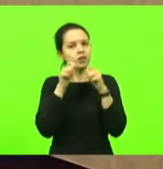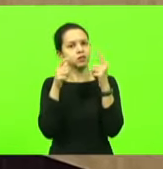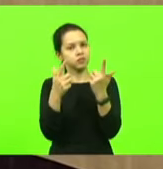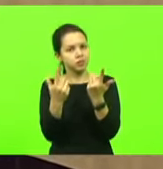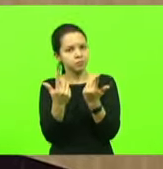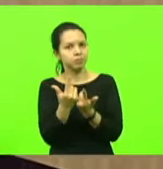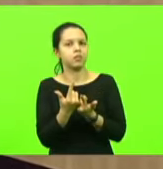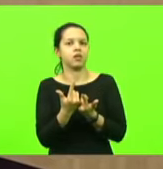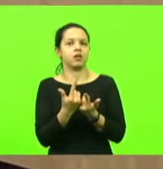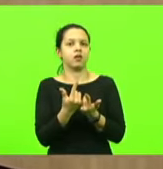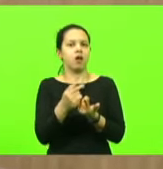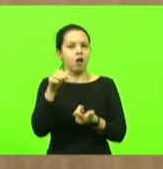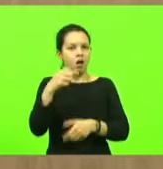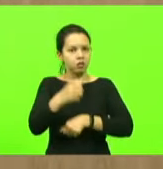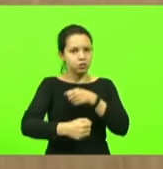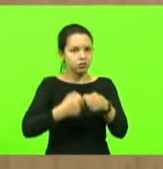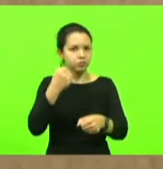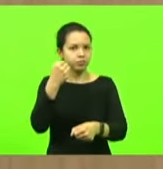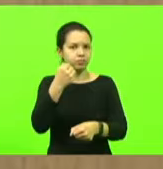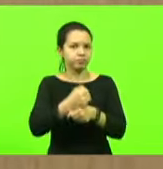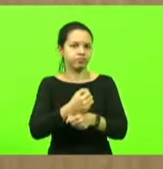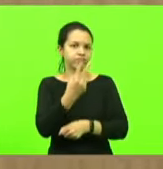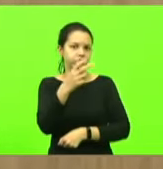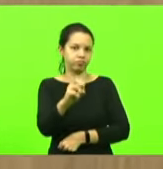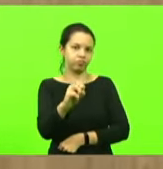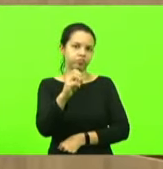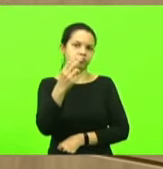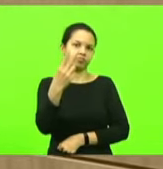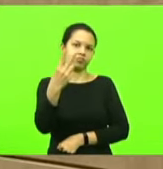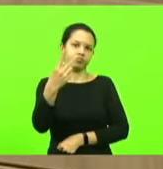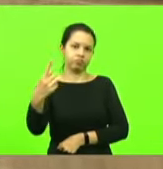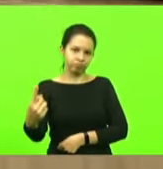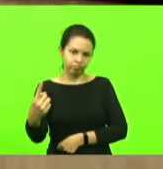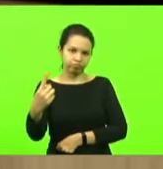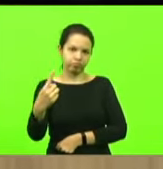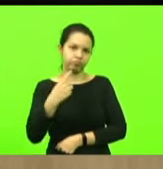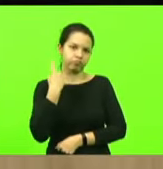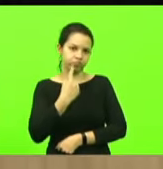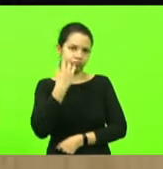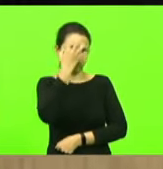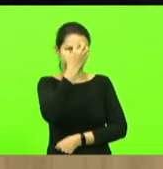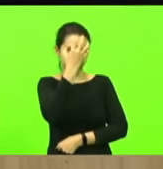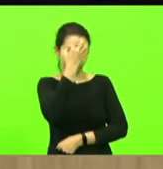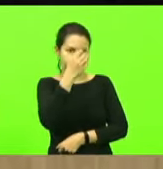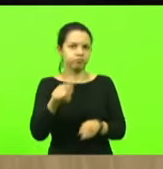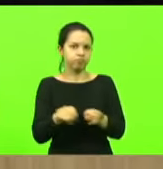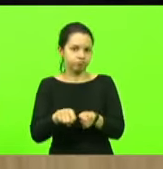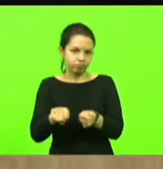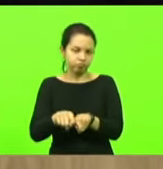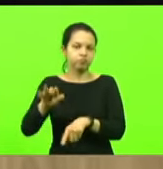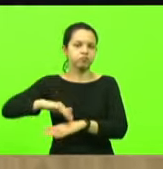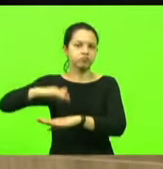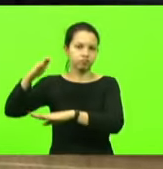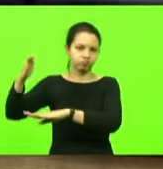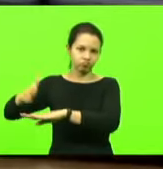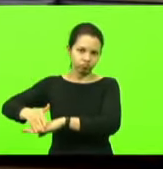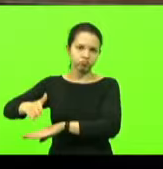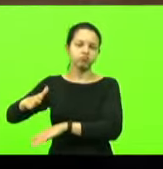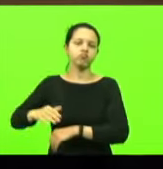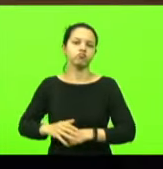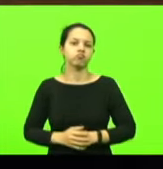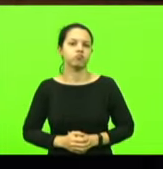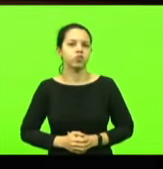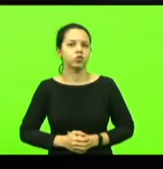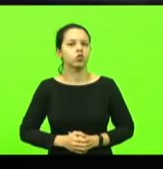Legislativa nesse ano de 2021. Deputado Ismael, que é do Vale também. Todos os